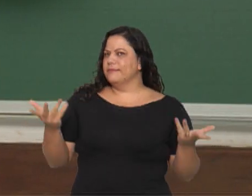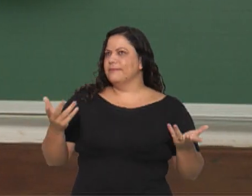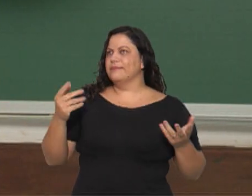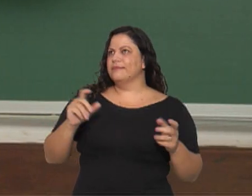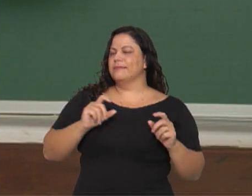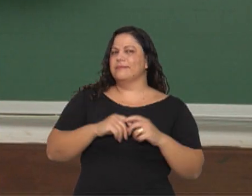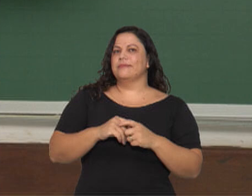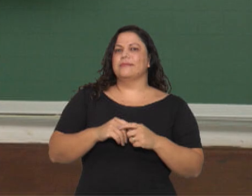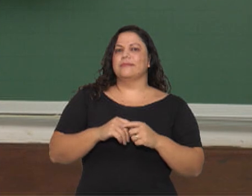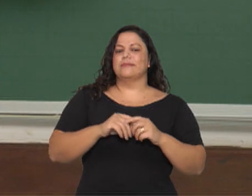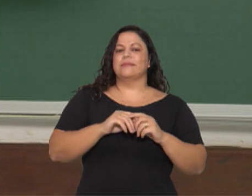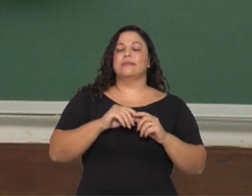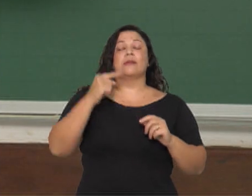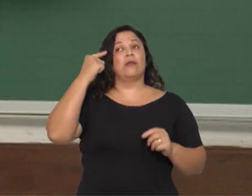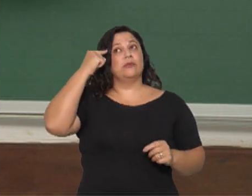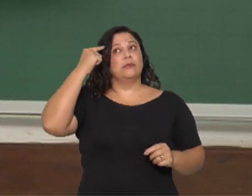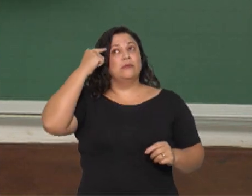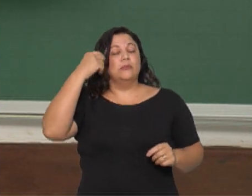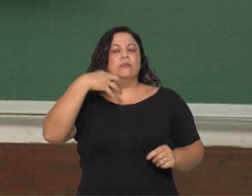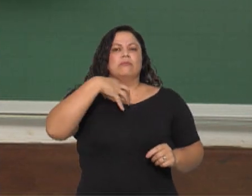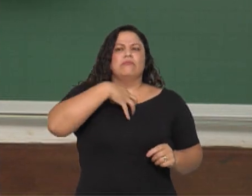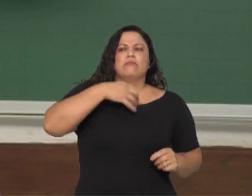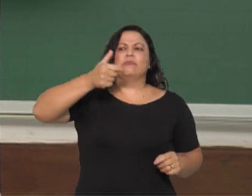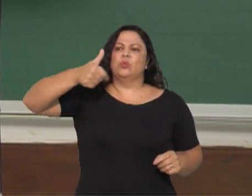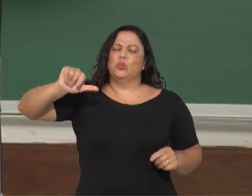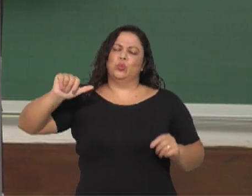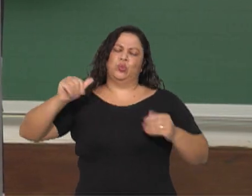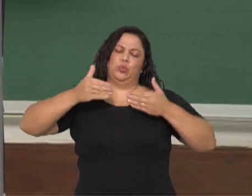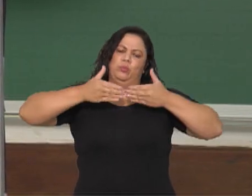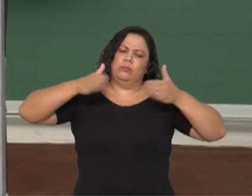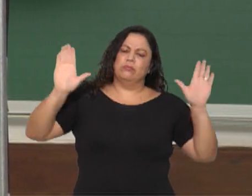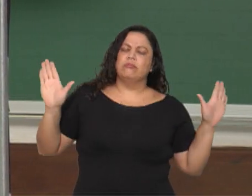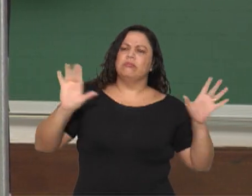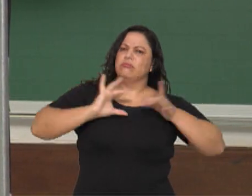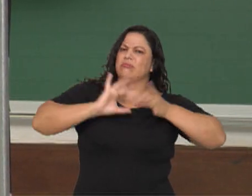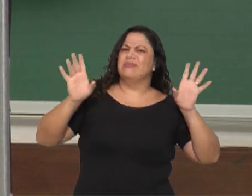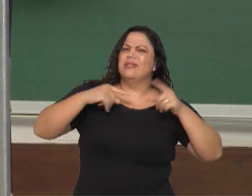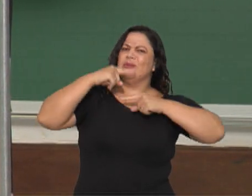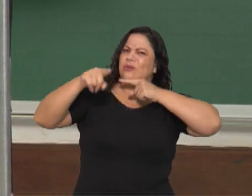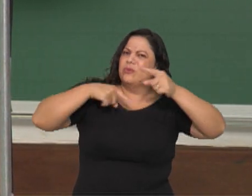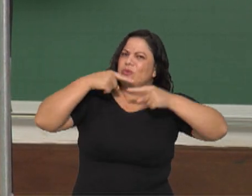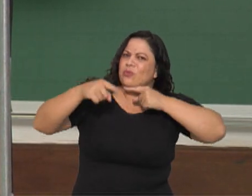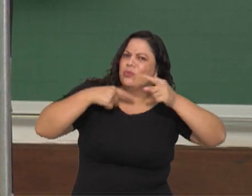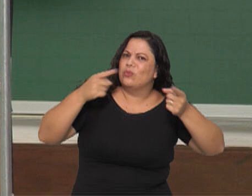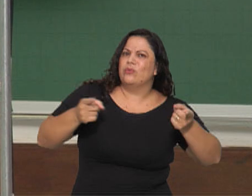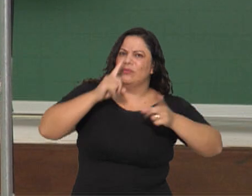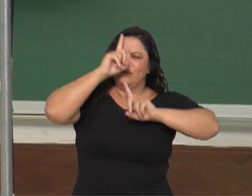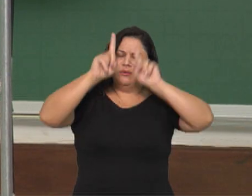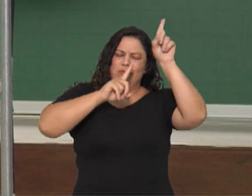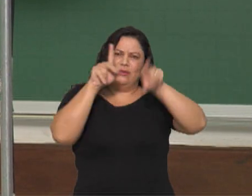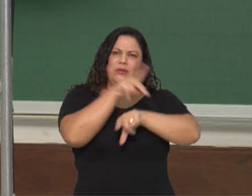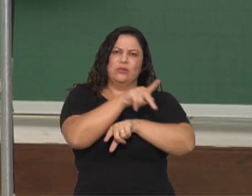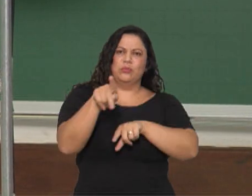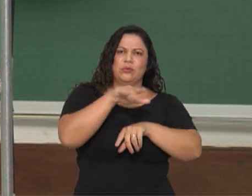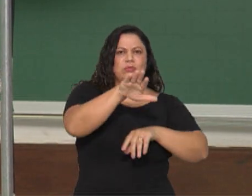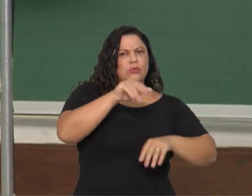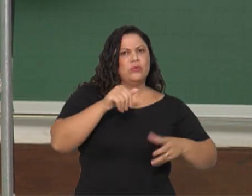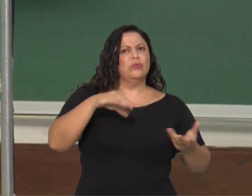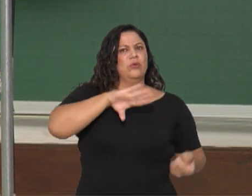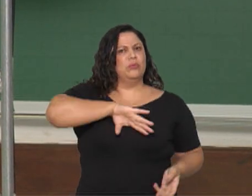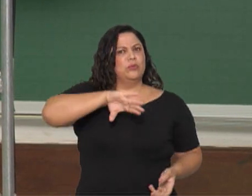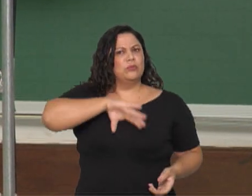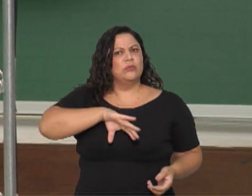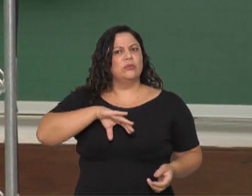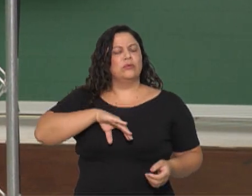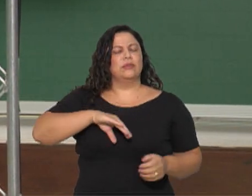então. Claro que vocês podem pensar de uma outra forma, é um texto aberto, tirar alguma dúvida, alguma ideia com o teu professor também de língua portuguesa e